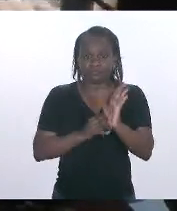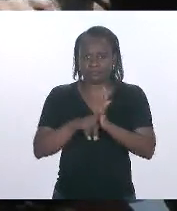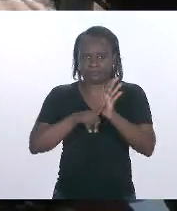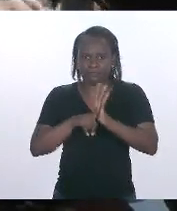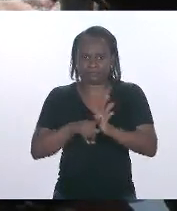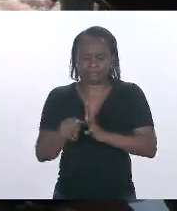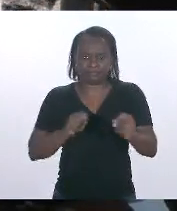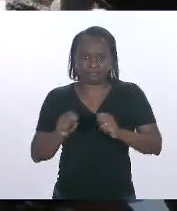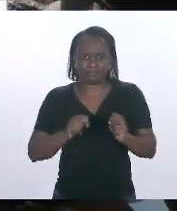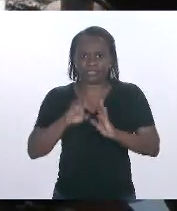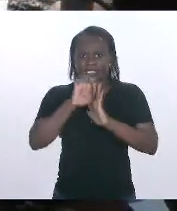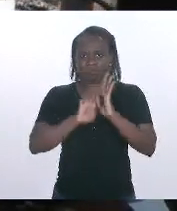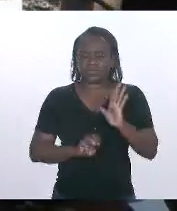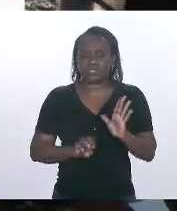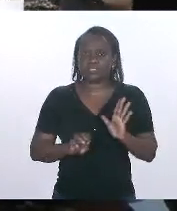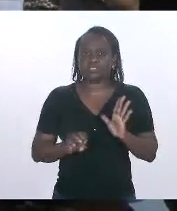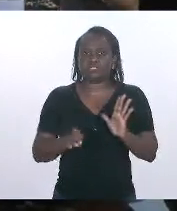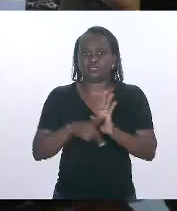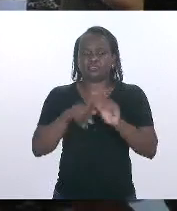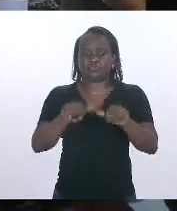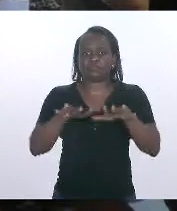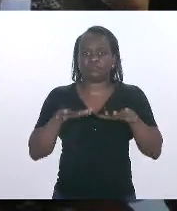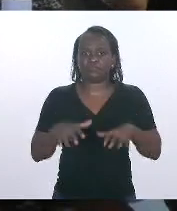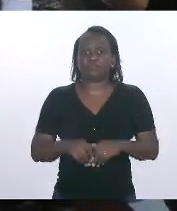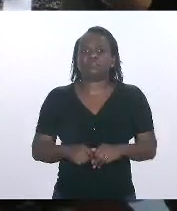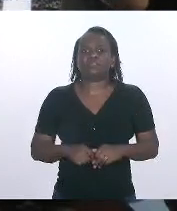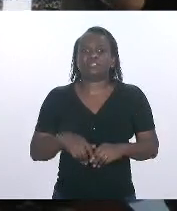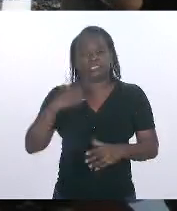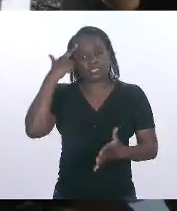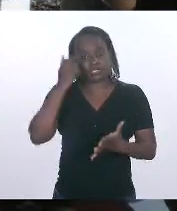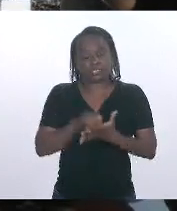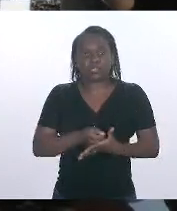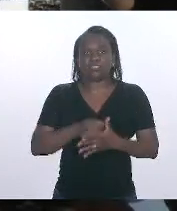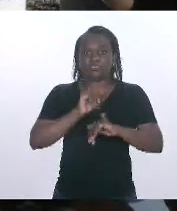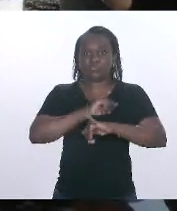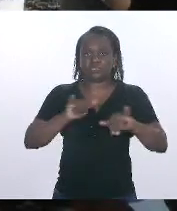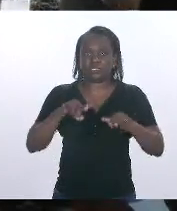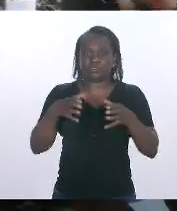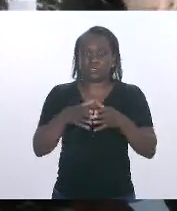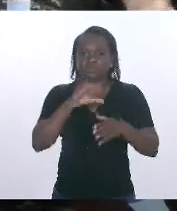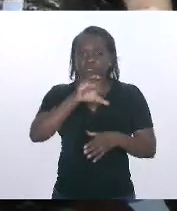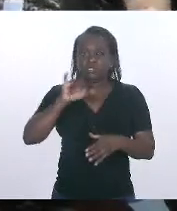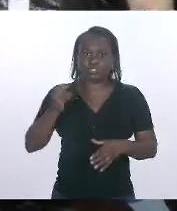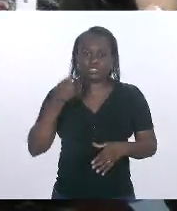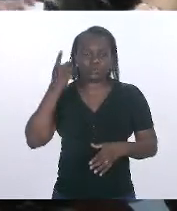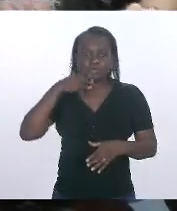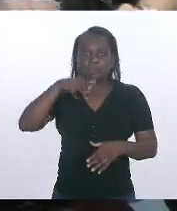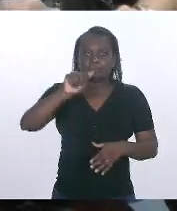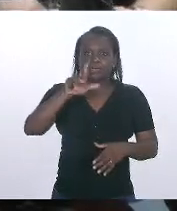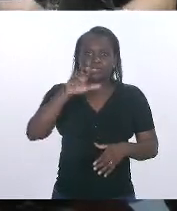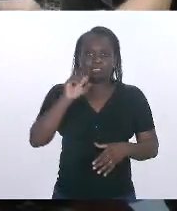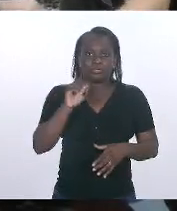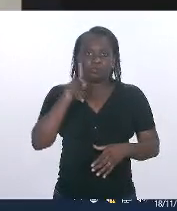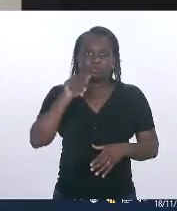Financeira e Controle, e as emendas de plenário. Para emitir parecer pela Comissão de Constituição e Justiça, deputado Márcio